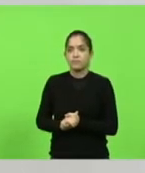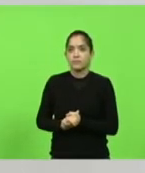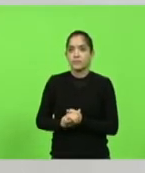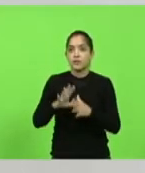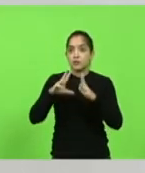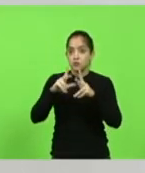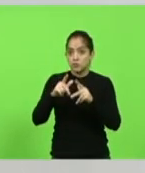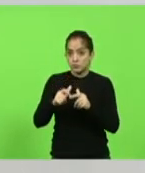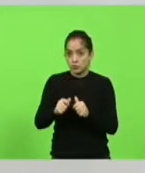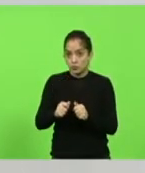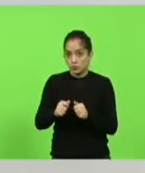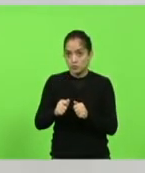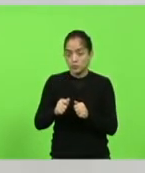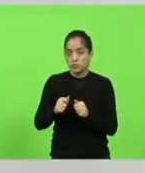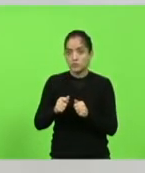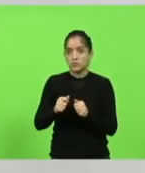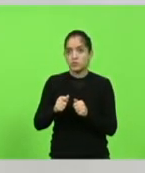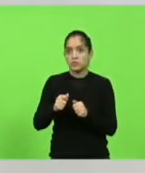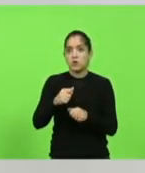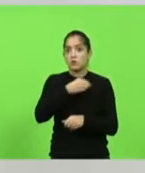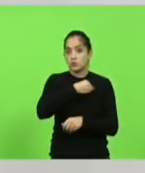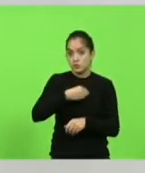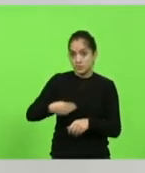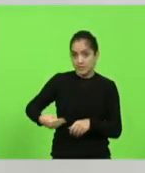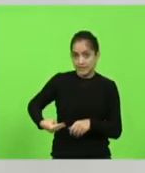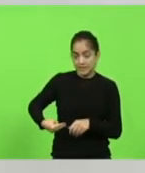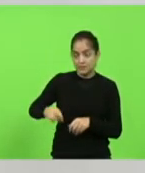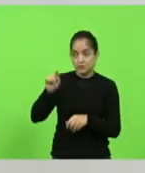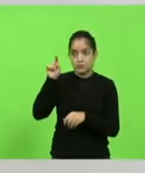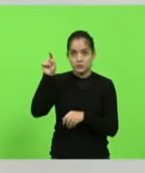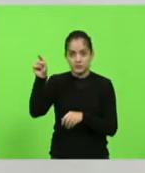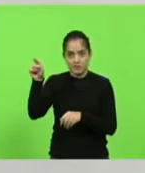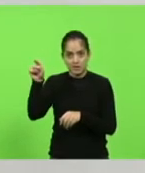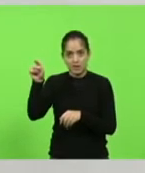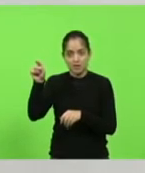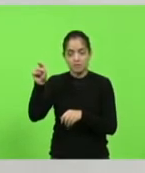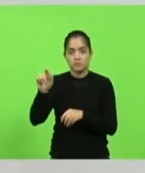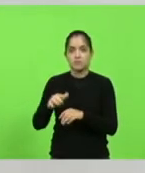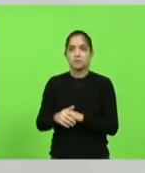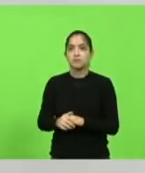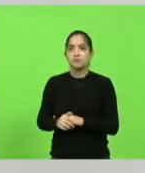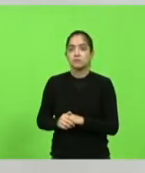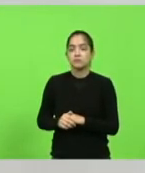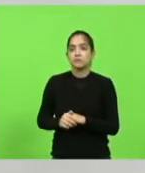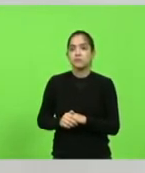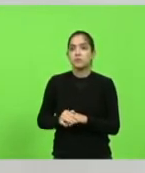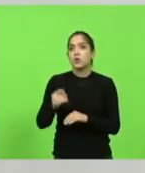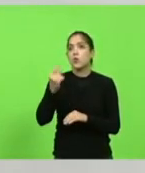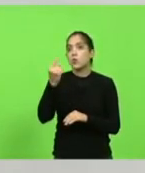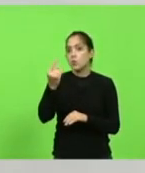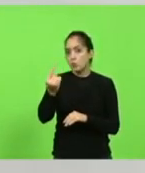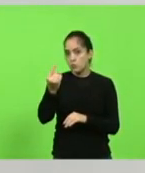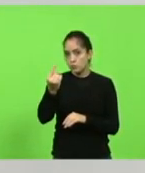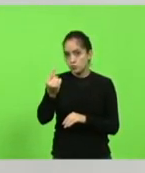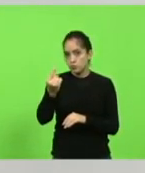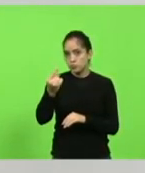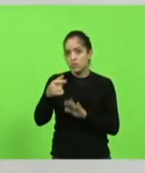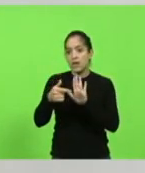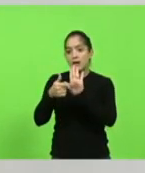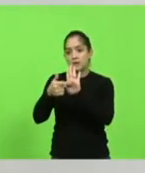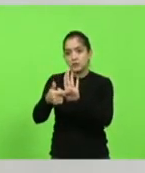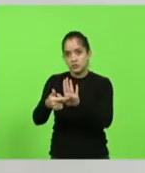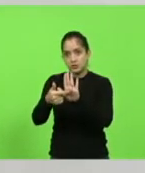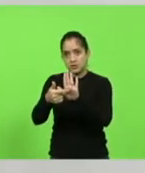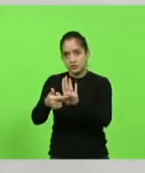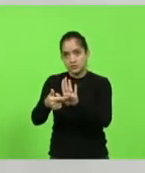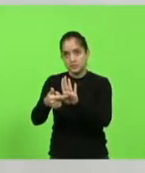os ministros que nós temos lá, só um que teve a indicação agora